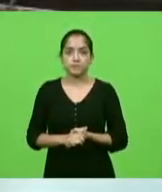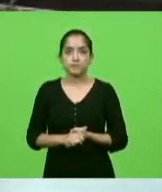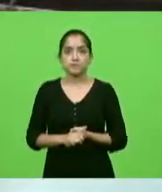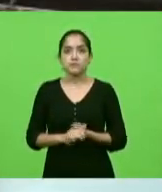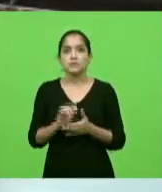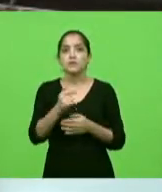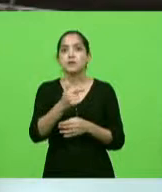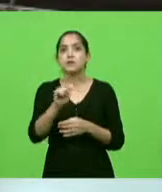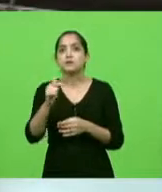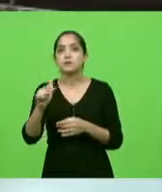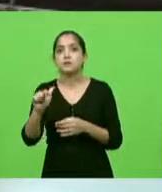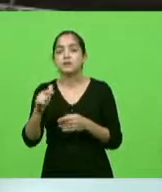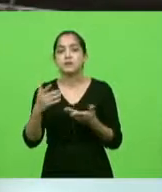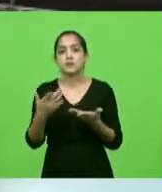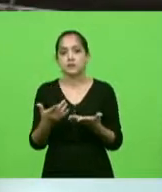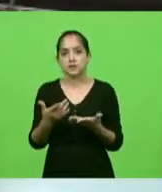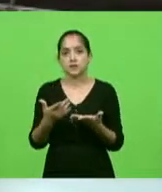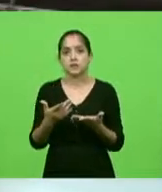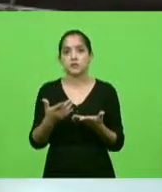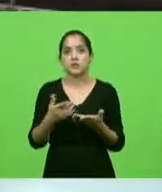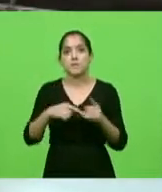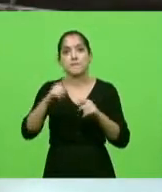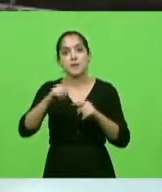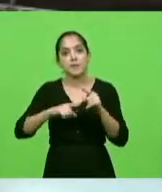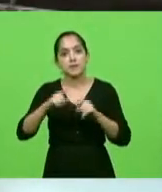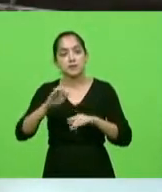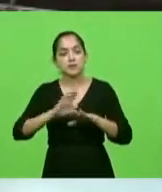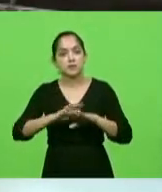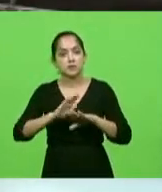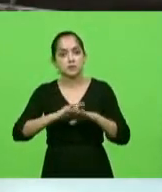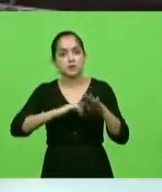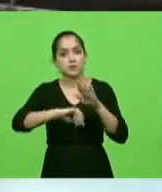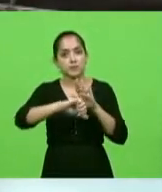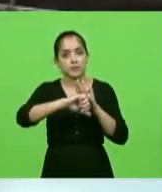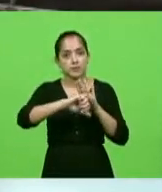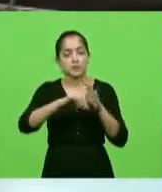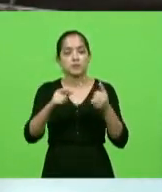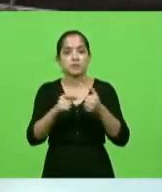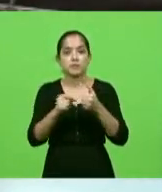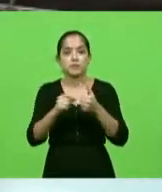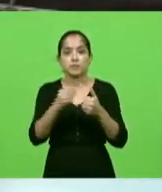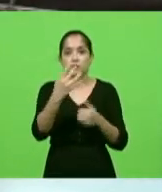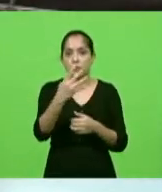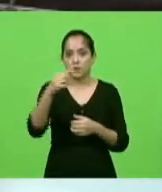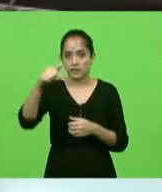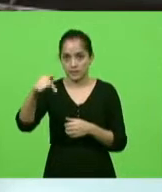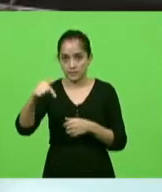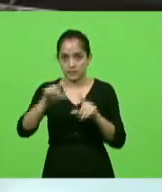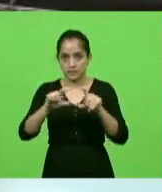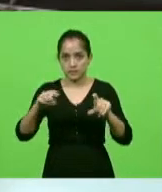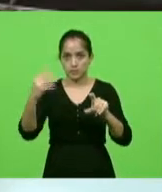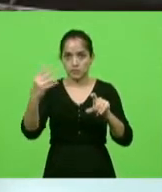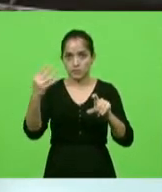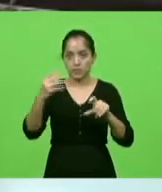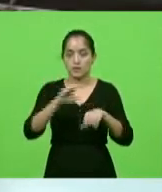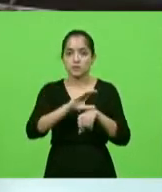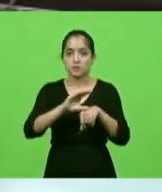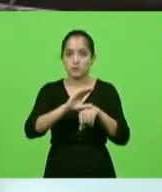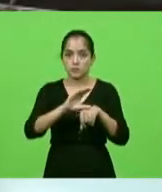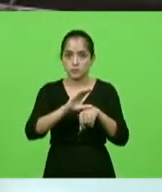Ausência de indícios mínimos de materialidade e autoria do crime previsto no artigo 47, parágrafo 4 da